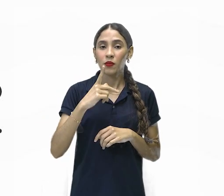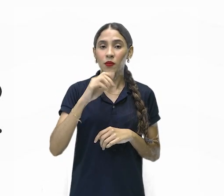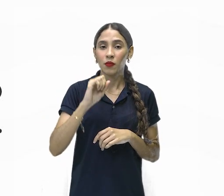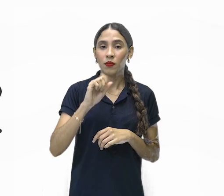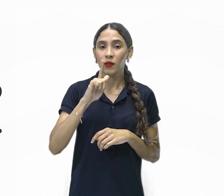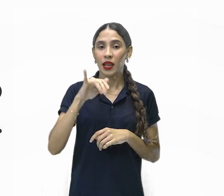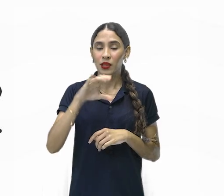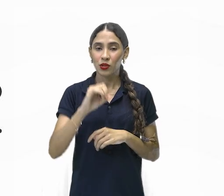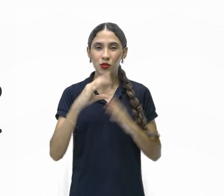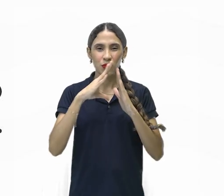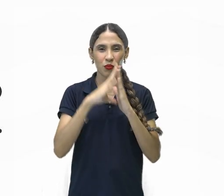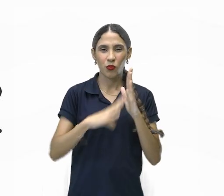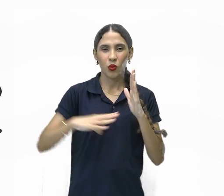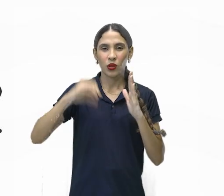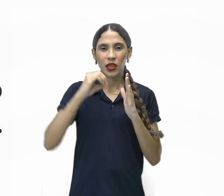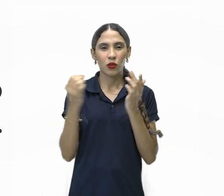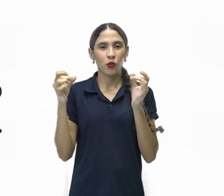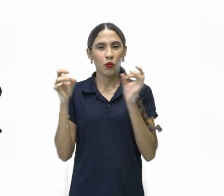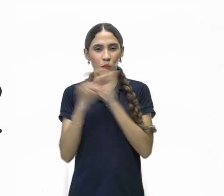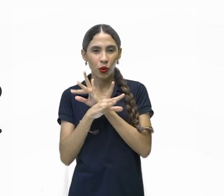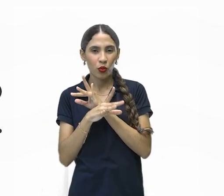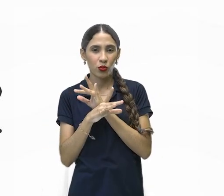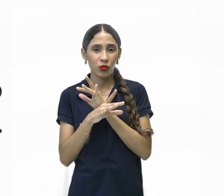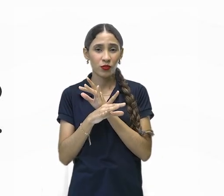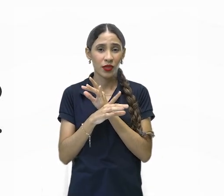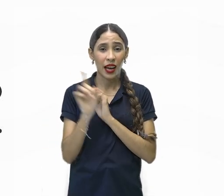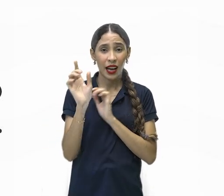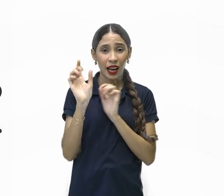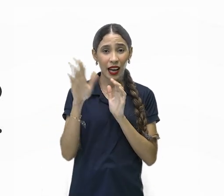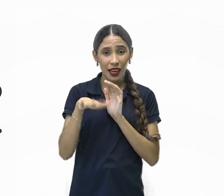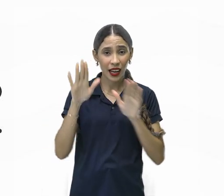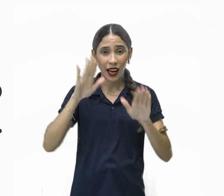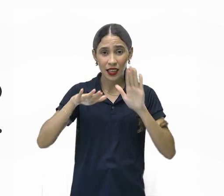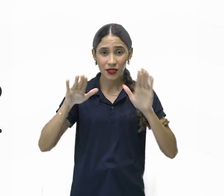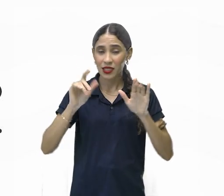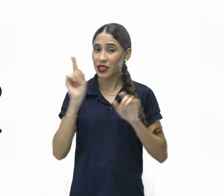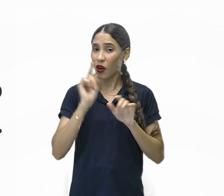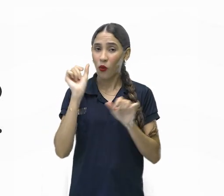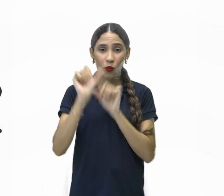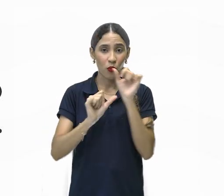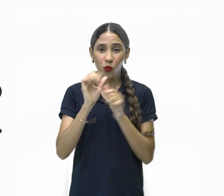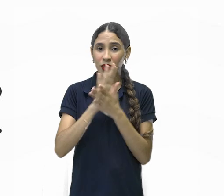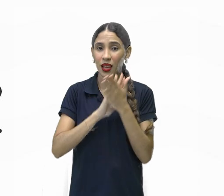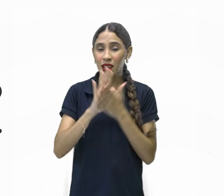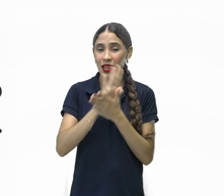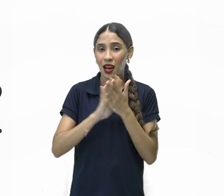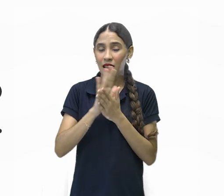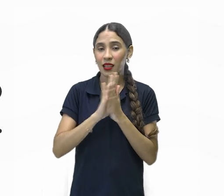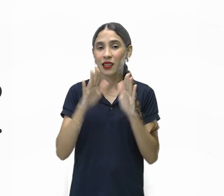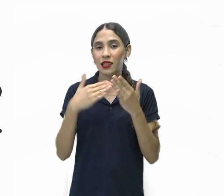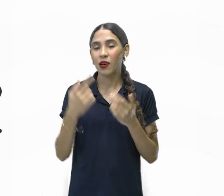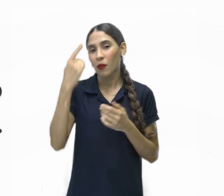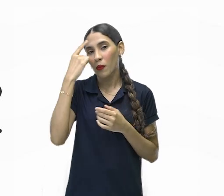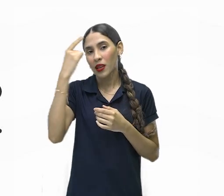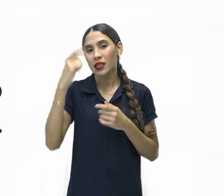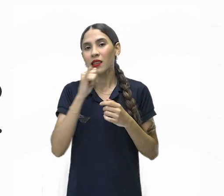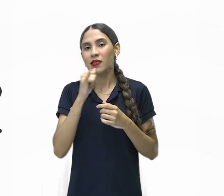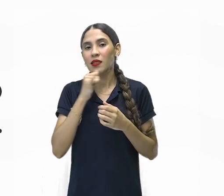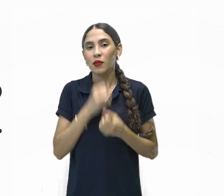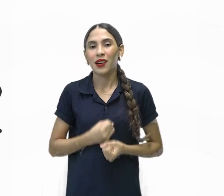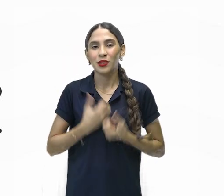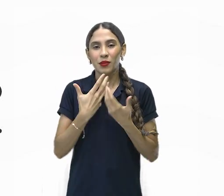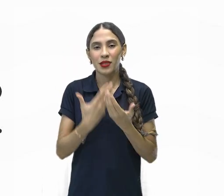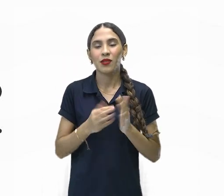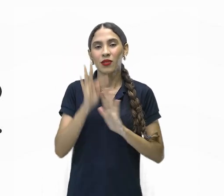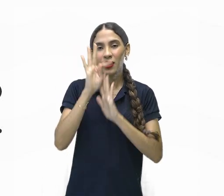plágios, ter aqui uma questão de nem mudar nada. Então, vamos pensar que a